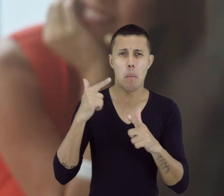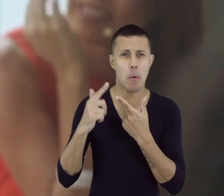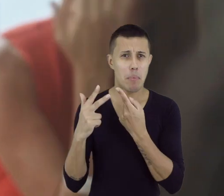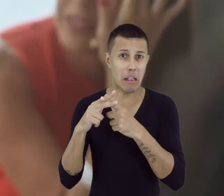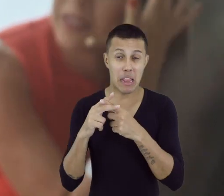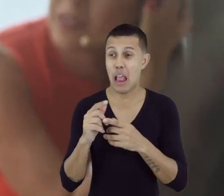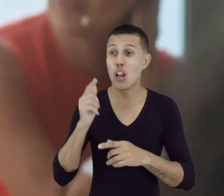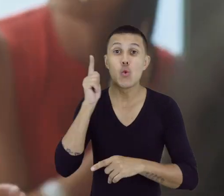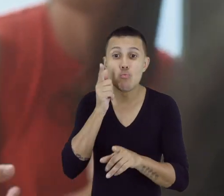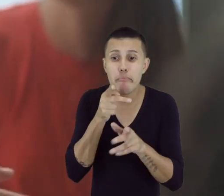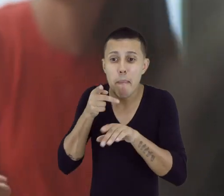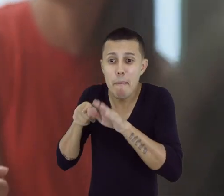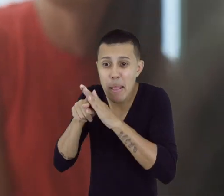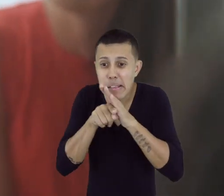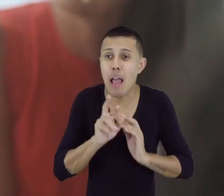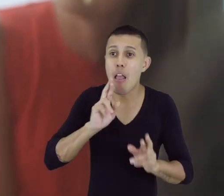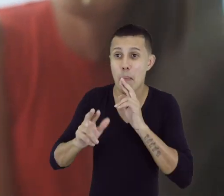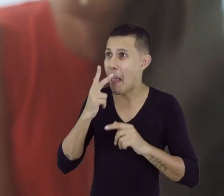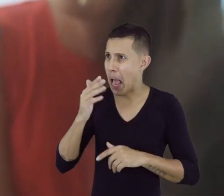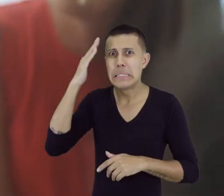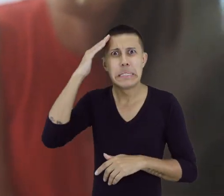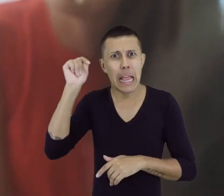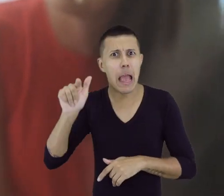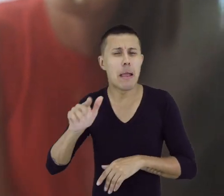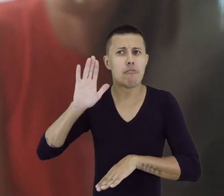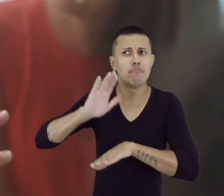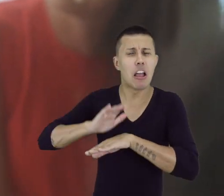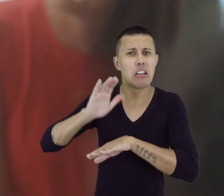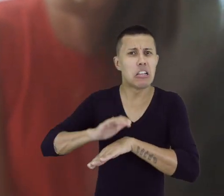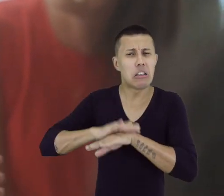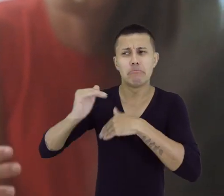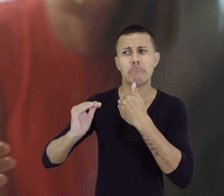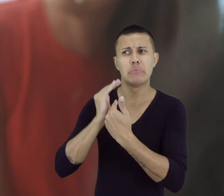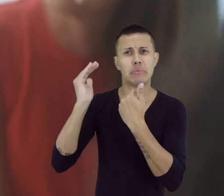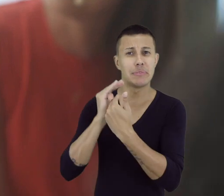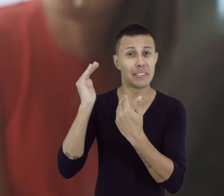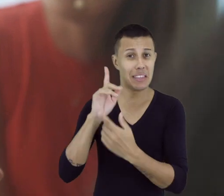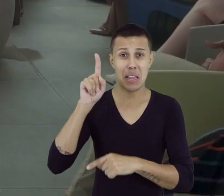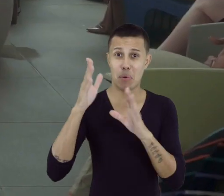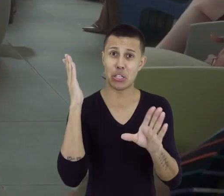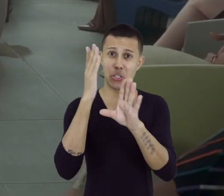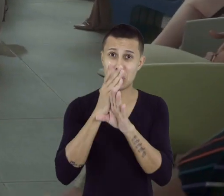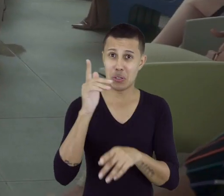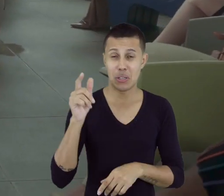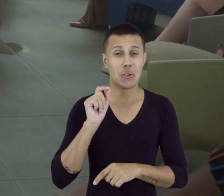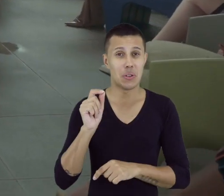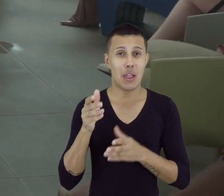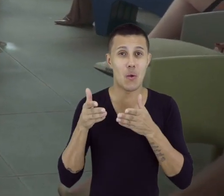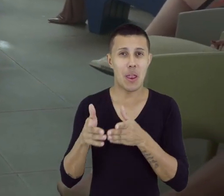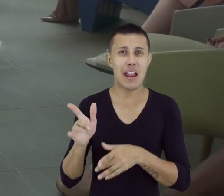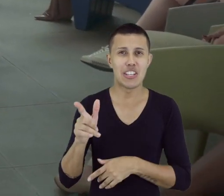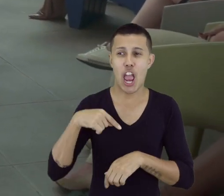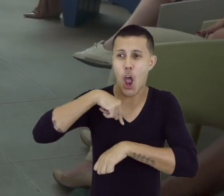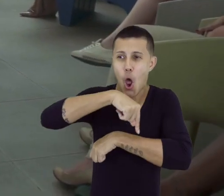problema técnico ele ia atrás da resposta, ele parecia sempre saber o que fazer e me orientava, e descobri que ele era mais do que